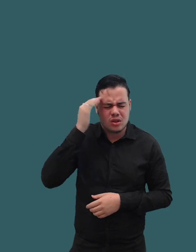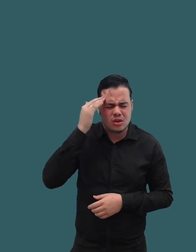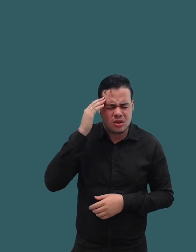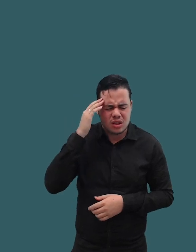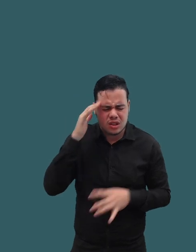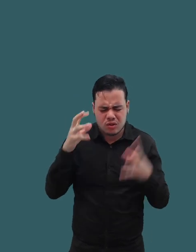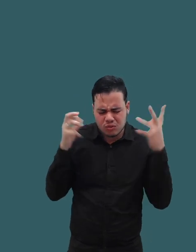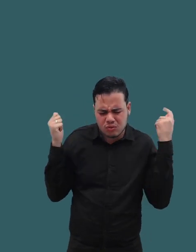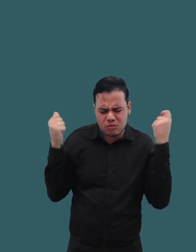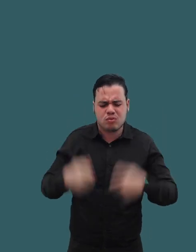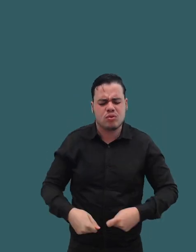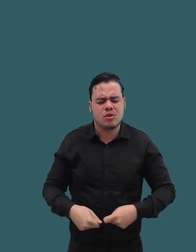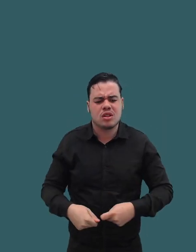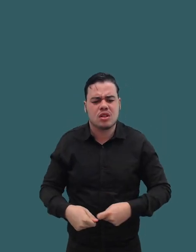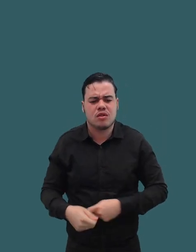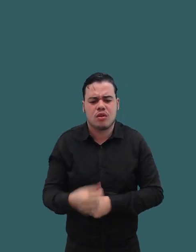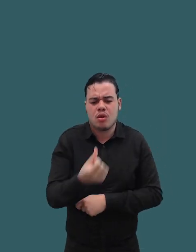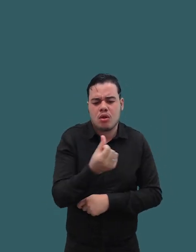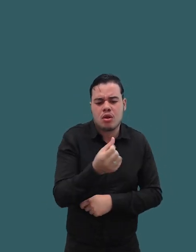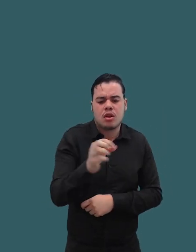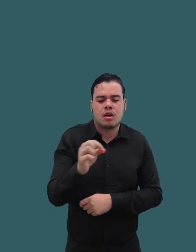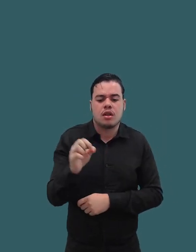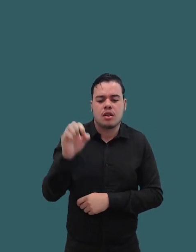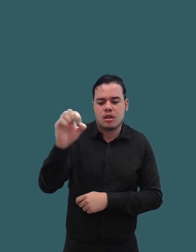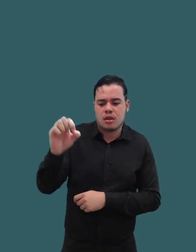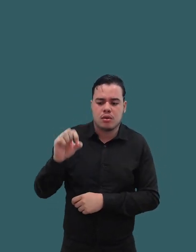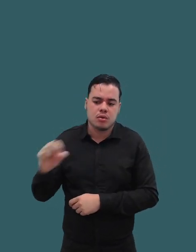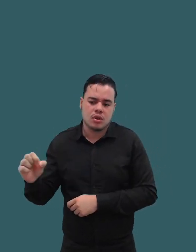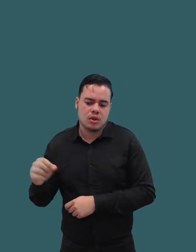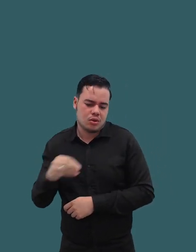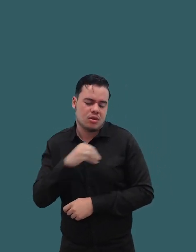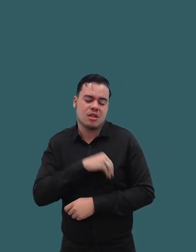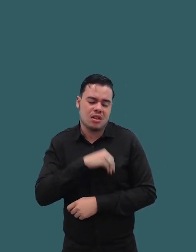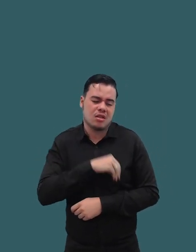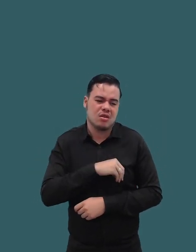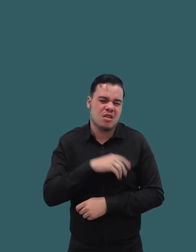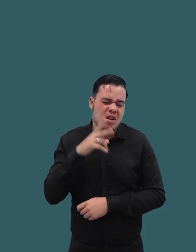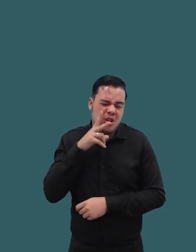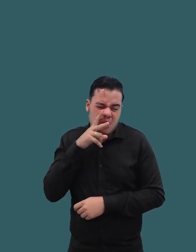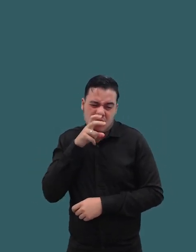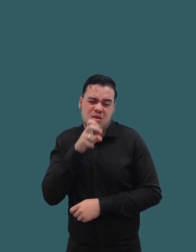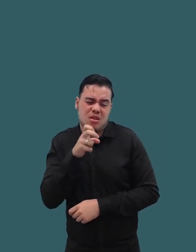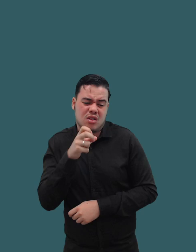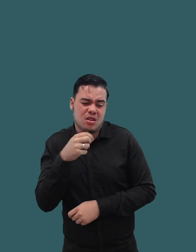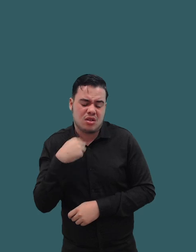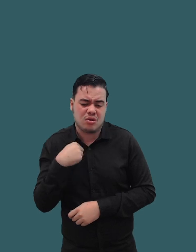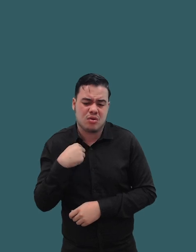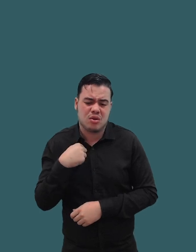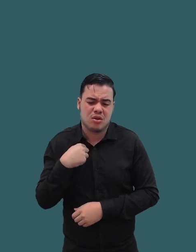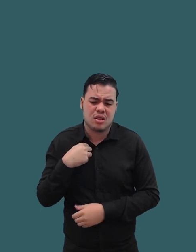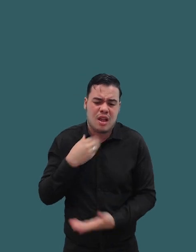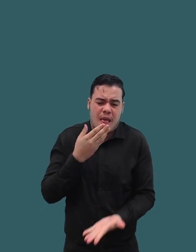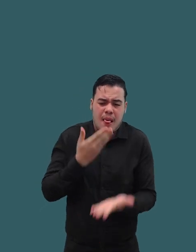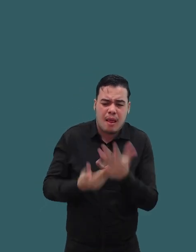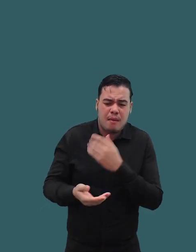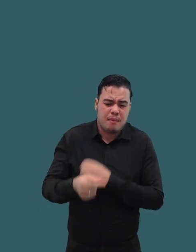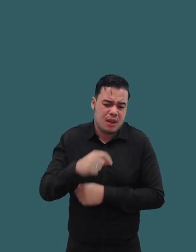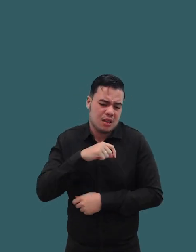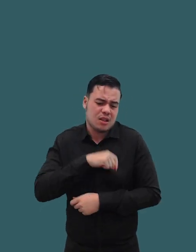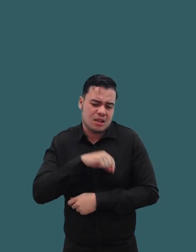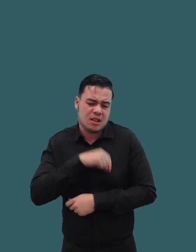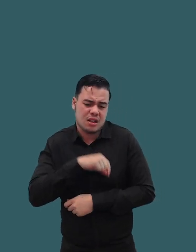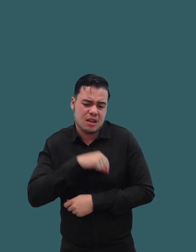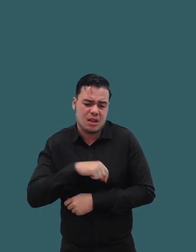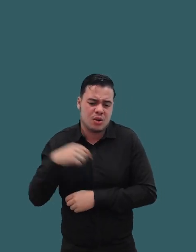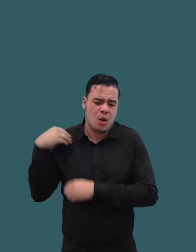60% de recomposição salarial, olhando toda a perda que os trabalhadores tiveram de 2009